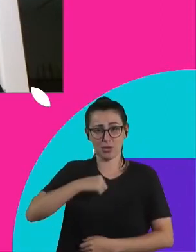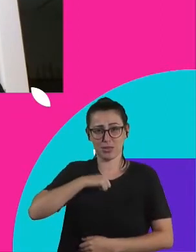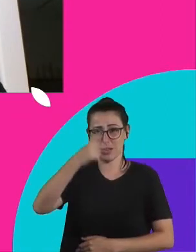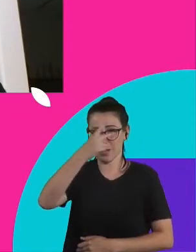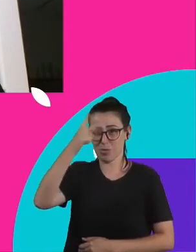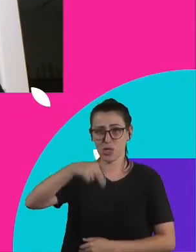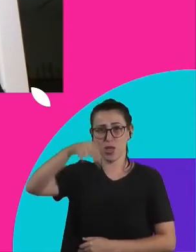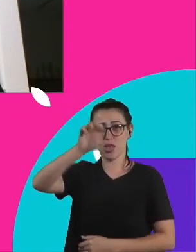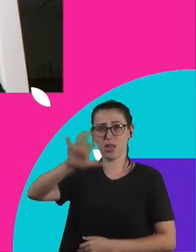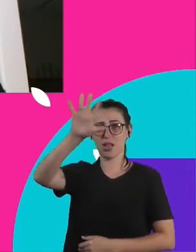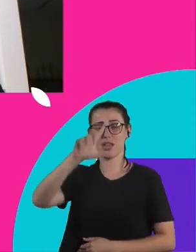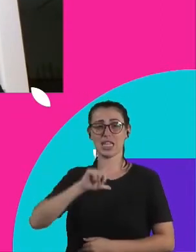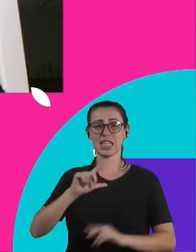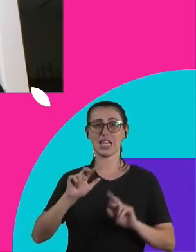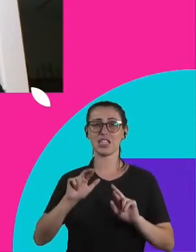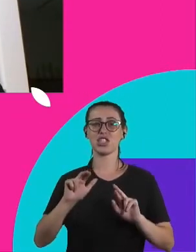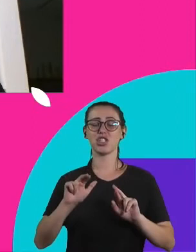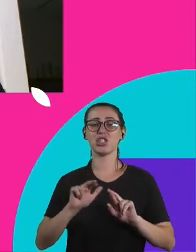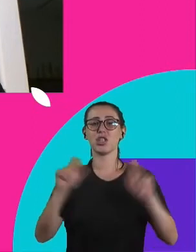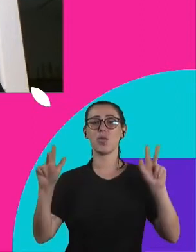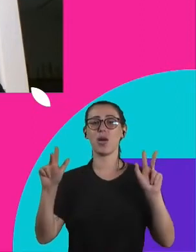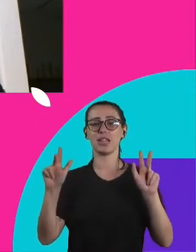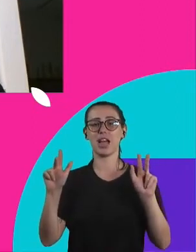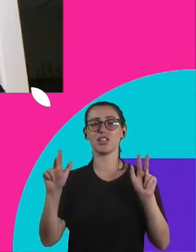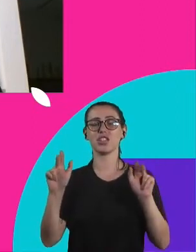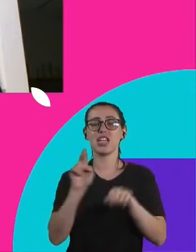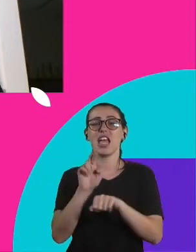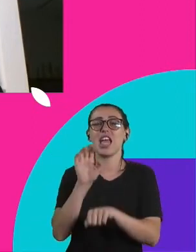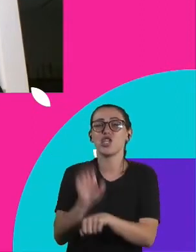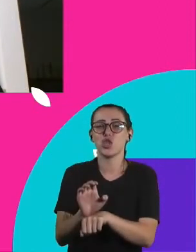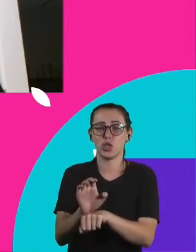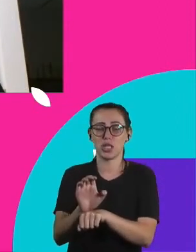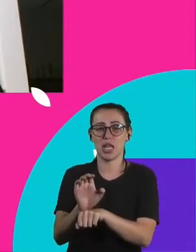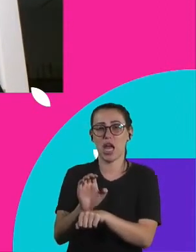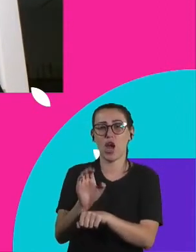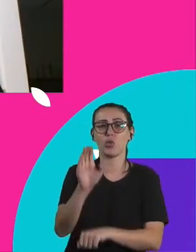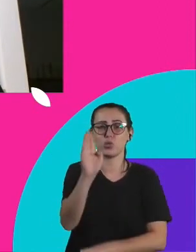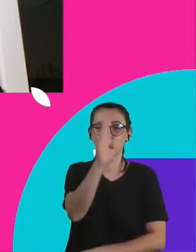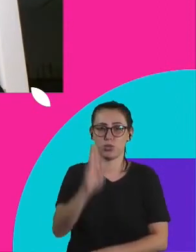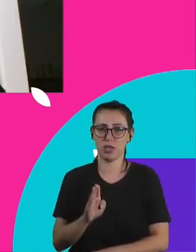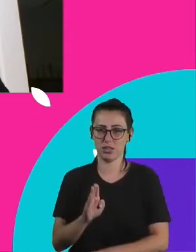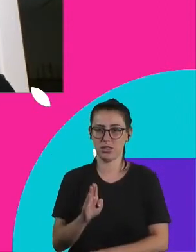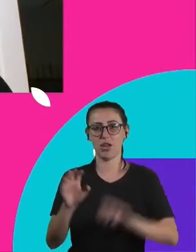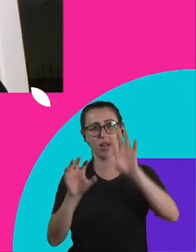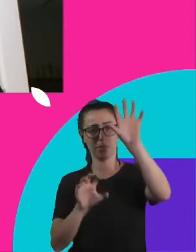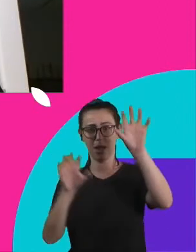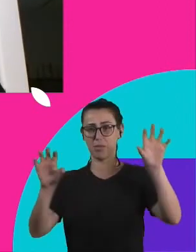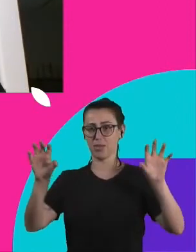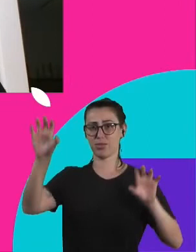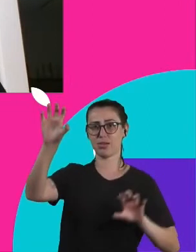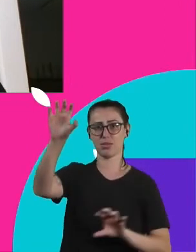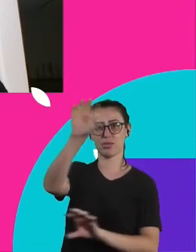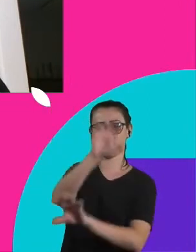regional no Brasil. Eu queria muito ver um social good no Nordeste ou no Norte do país. Além da brutal desigualdade que tem entre as pessoas, tem também nas